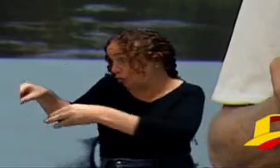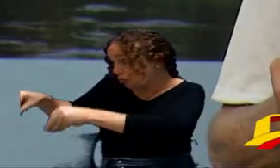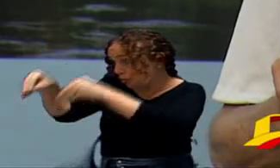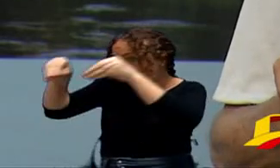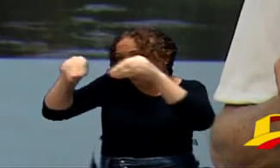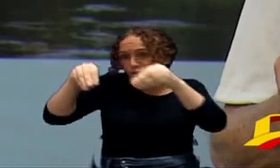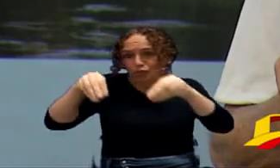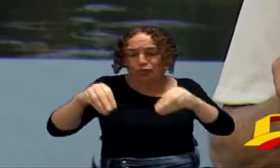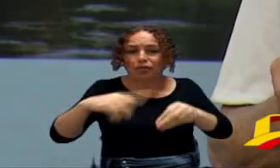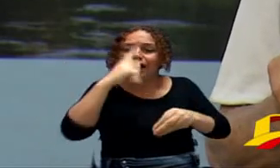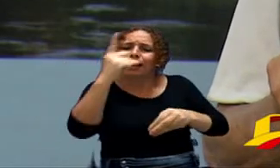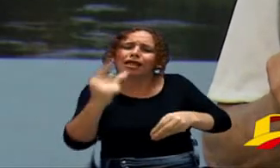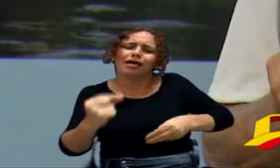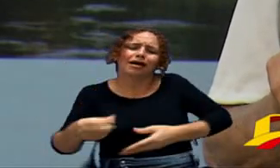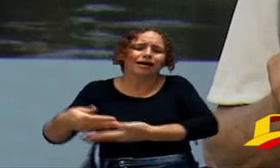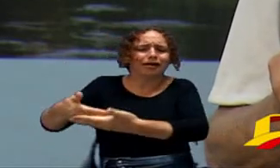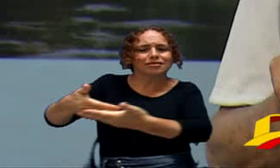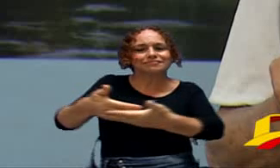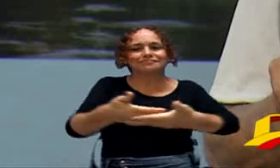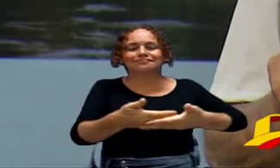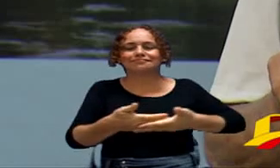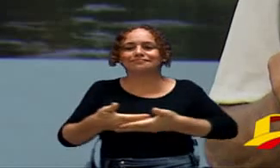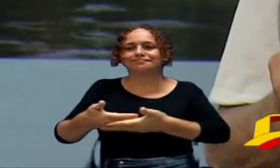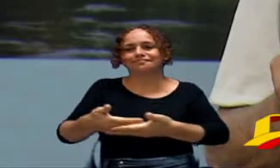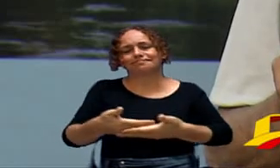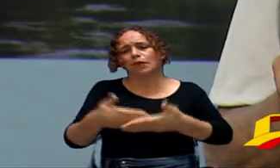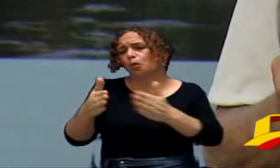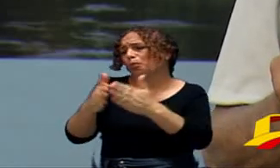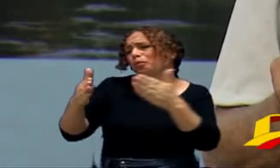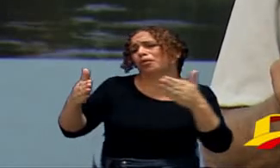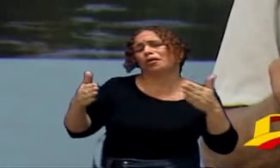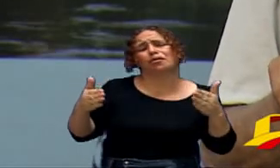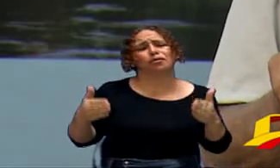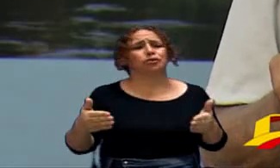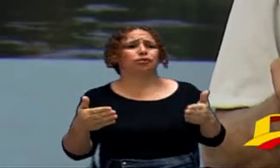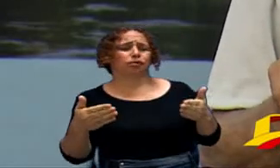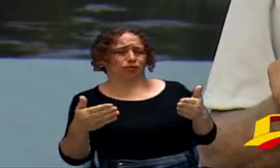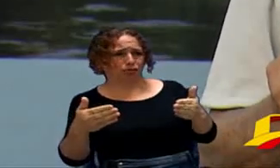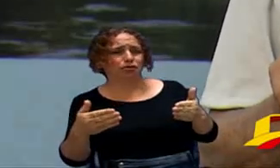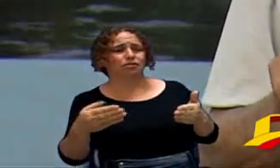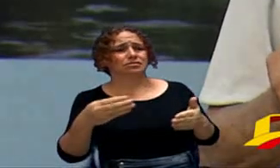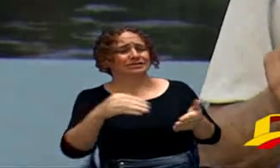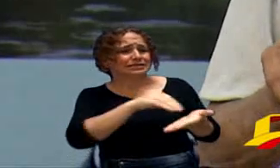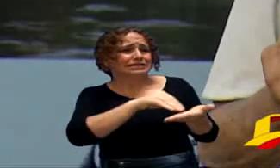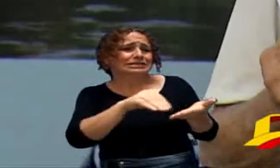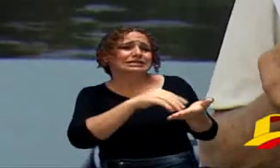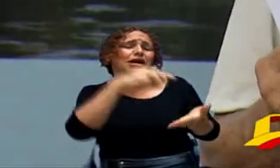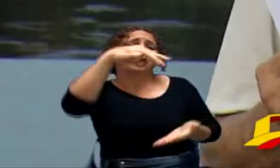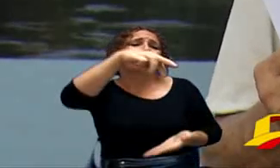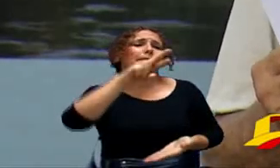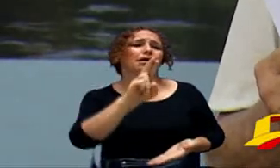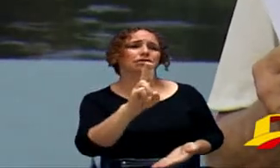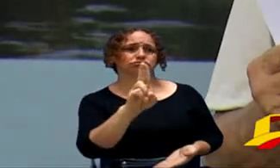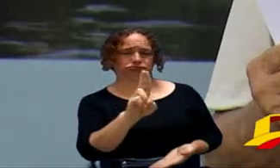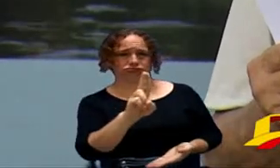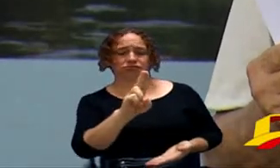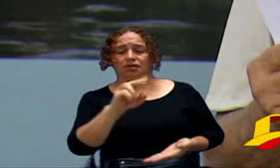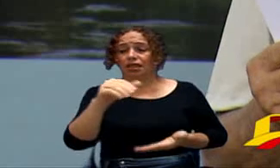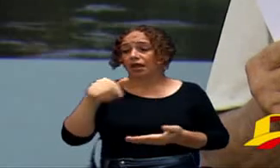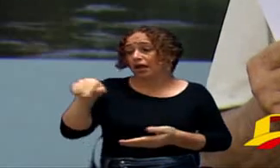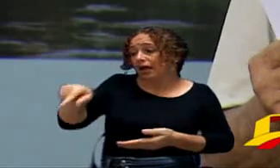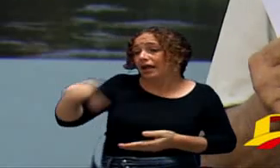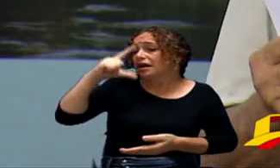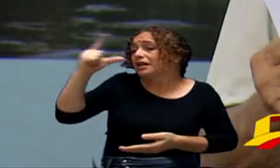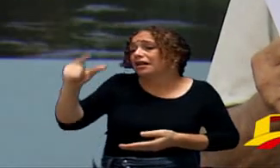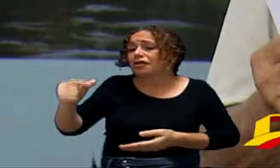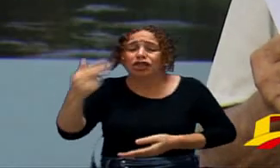elefante. Por favor, promotor Dr. Marum, o Sandro não é um animal comum. Vivia